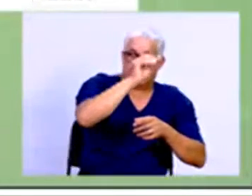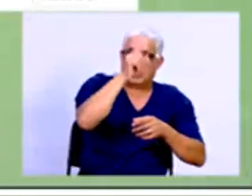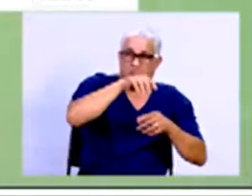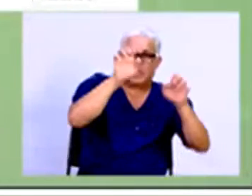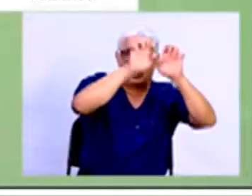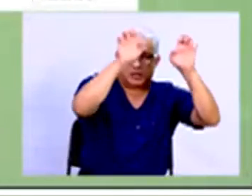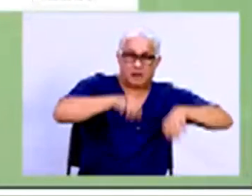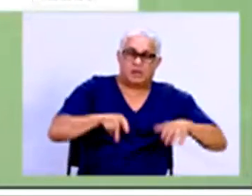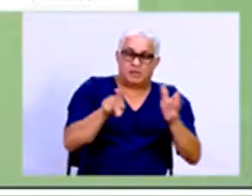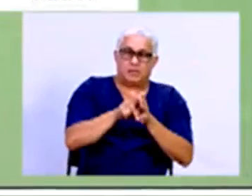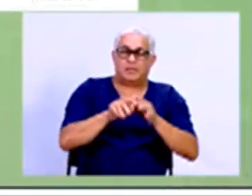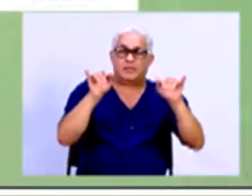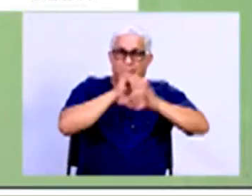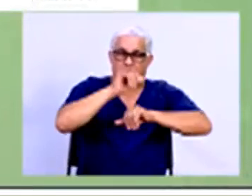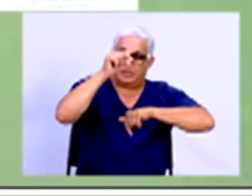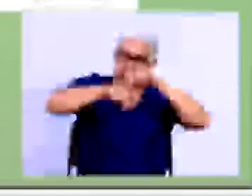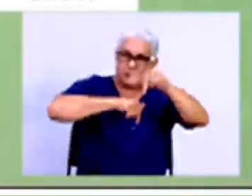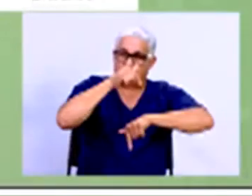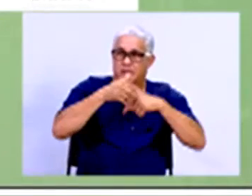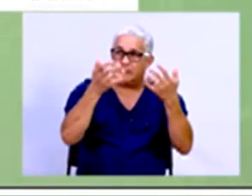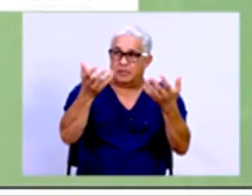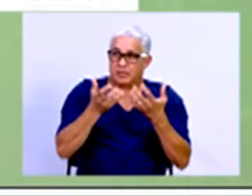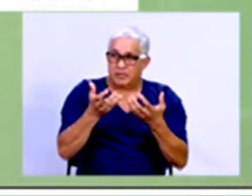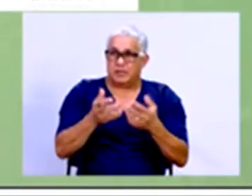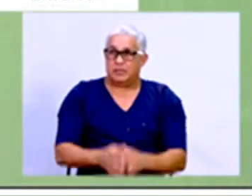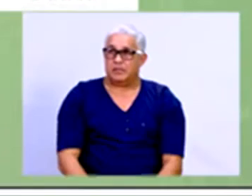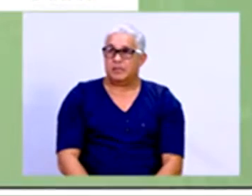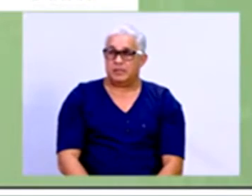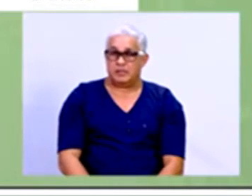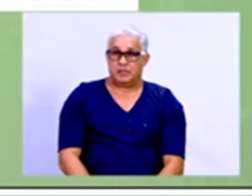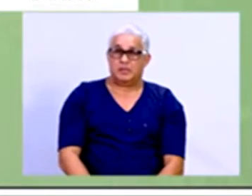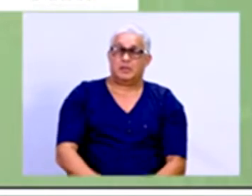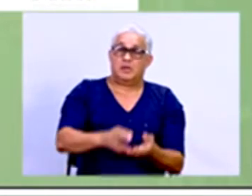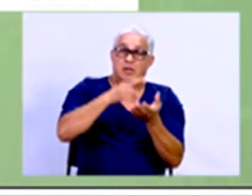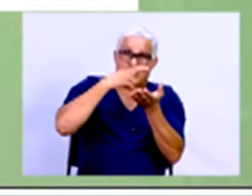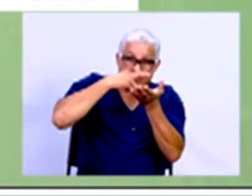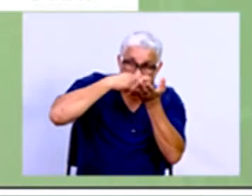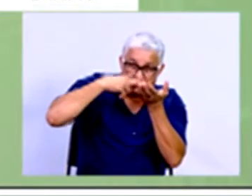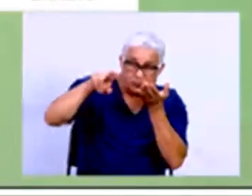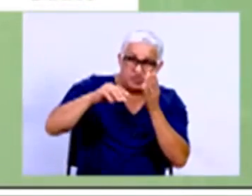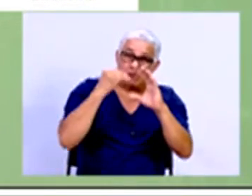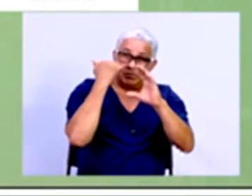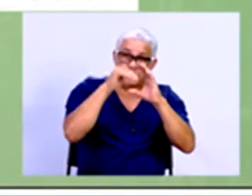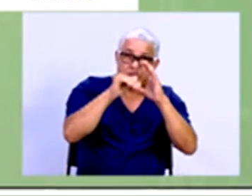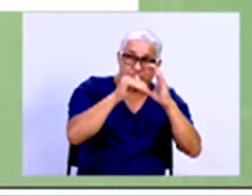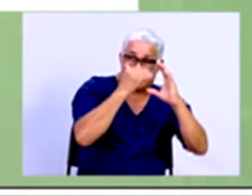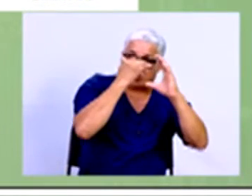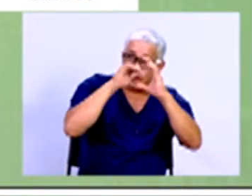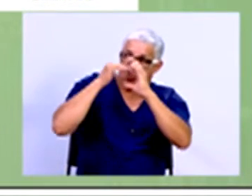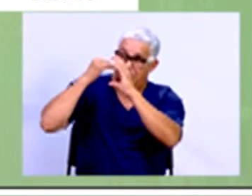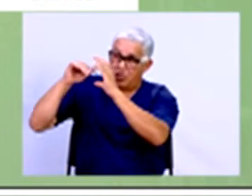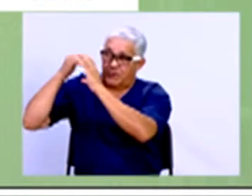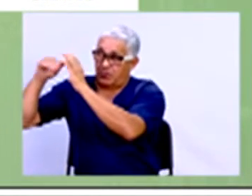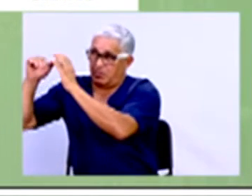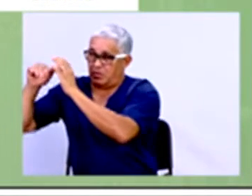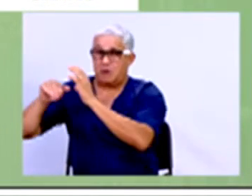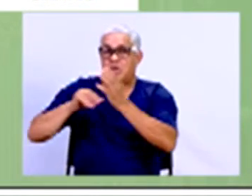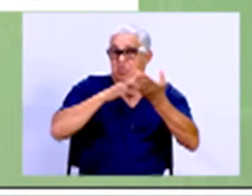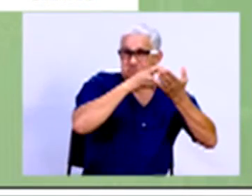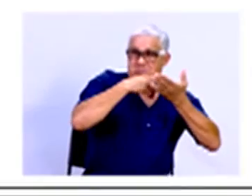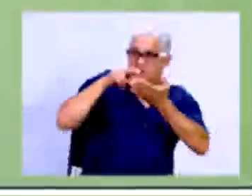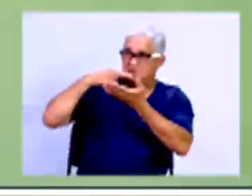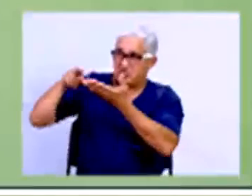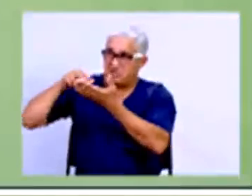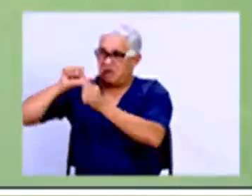gente trabalha quando a gente quer enviar essa informação de um lugar para o outro, né, para atualizar, alterar